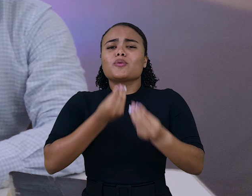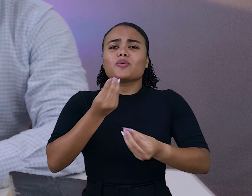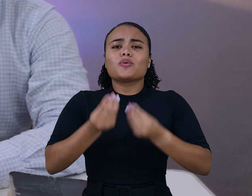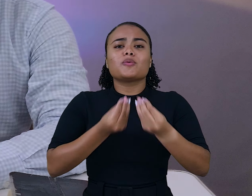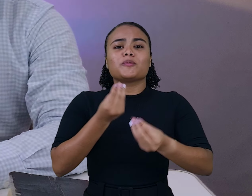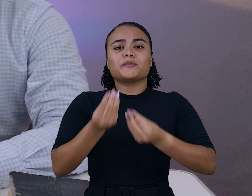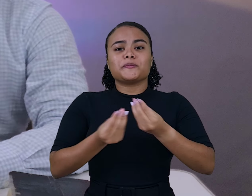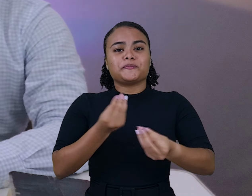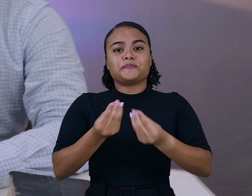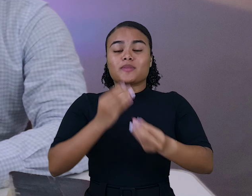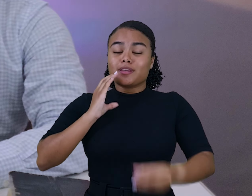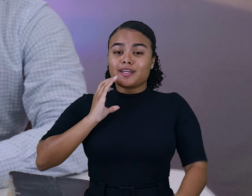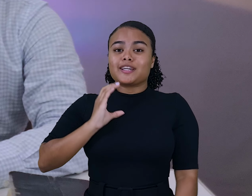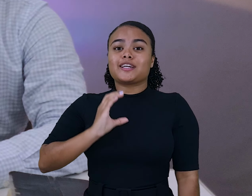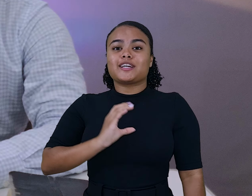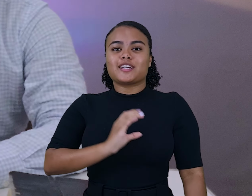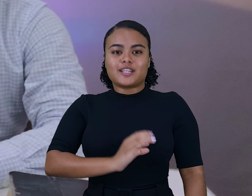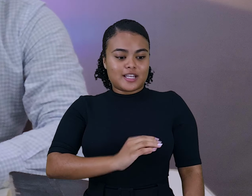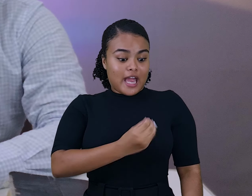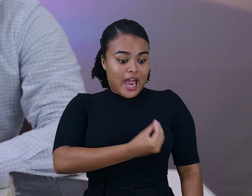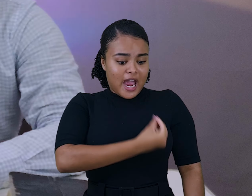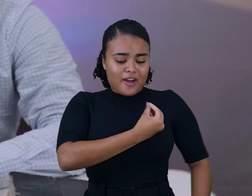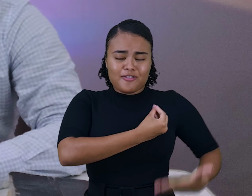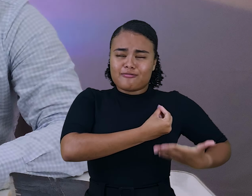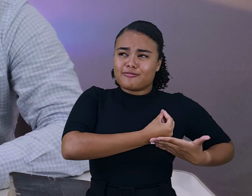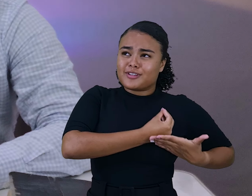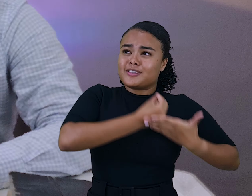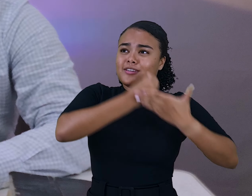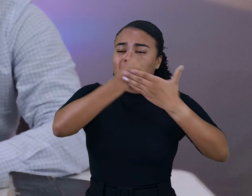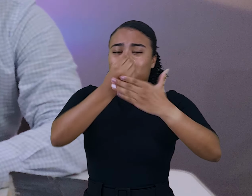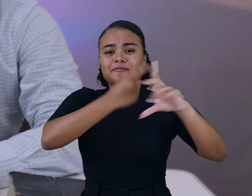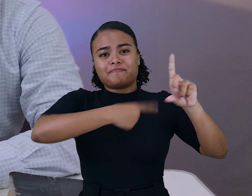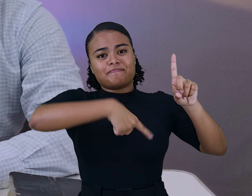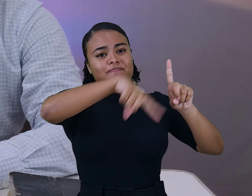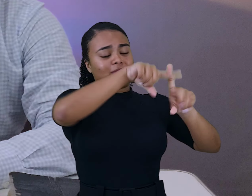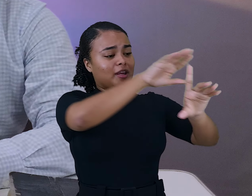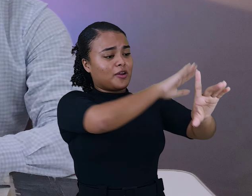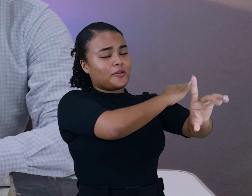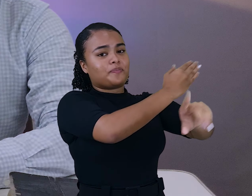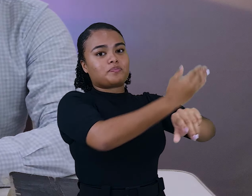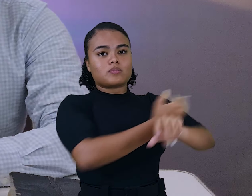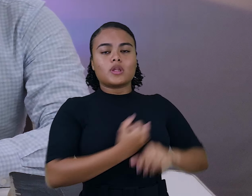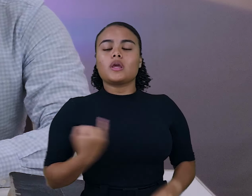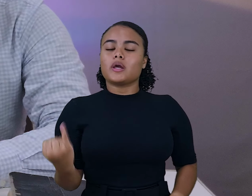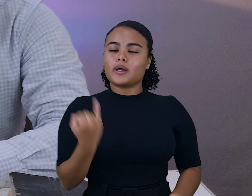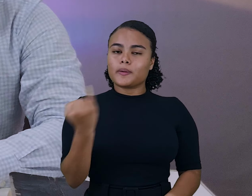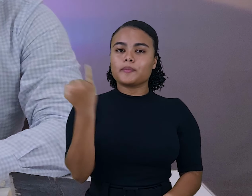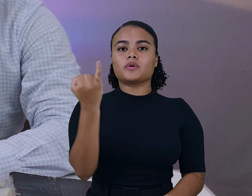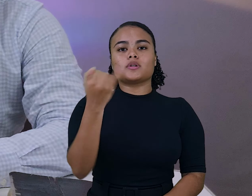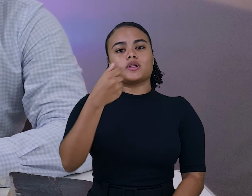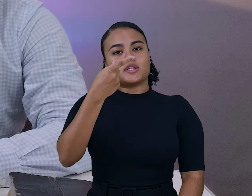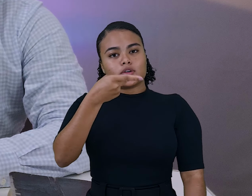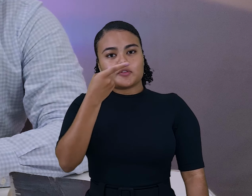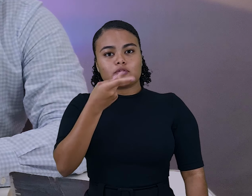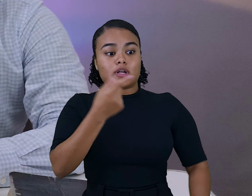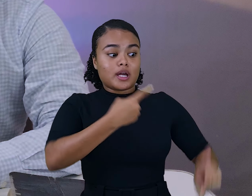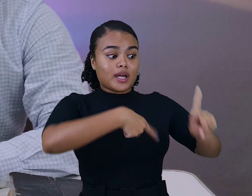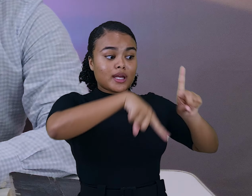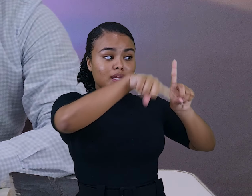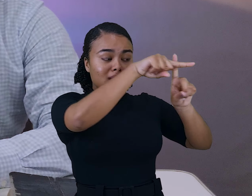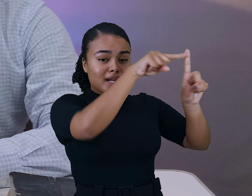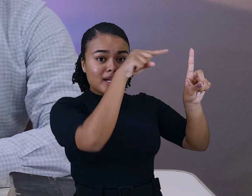maneira pela qual Cristo entregou a sua vida na cruz do Calvário. É importante mencionar que